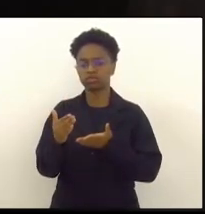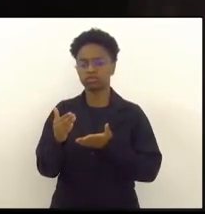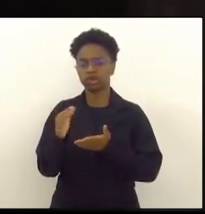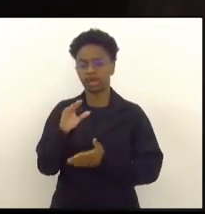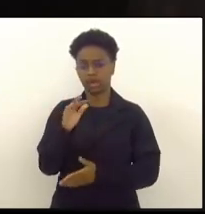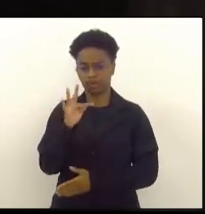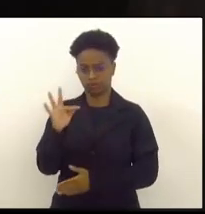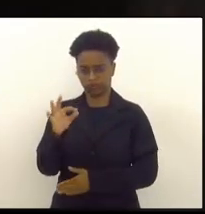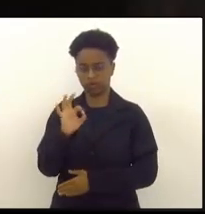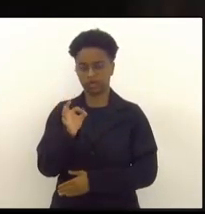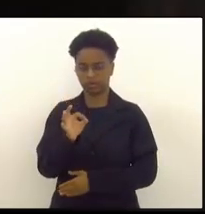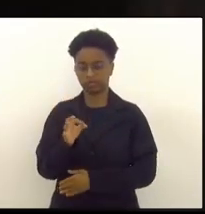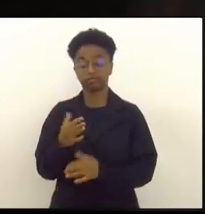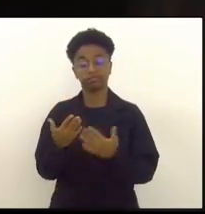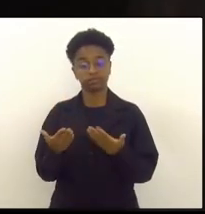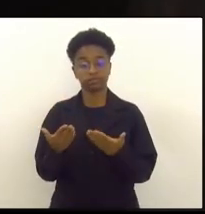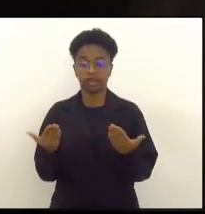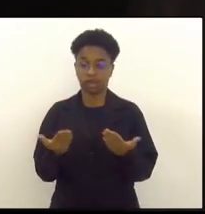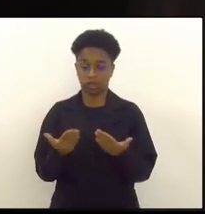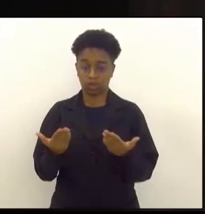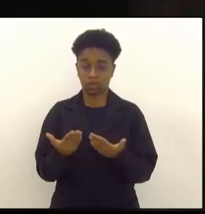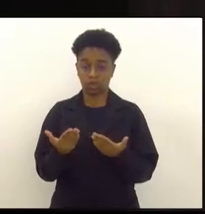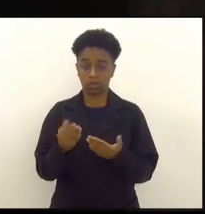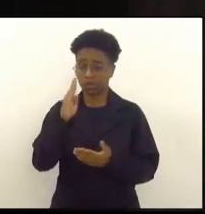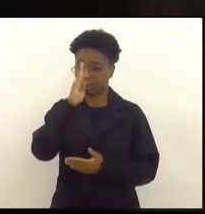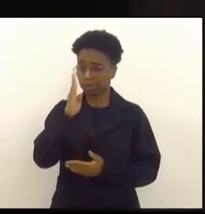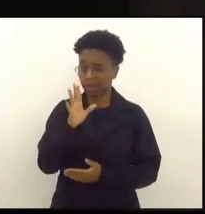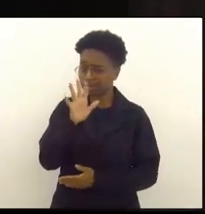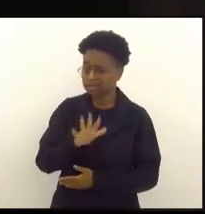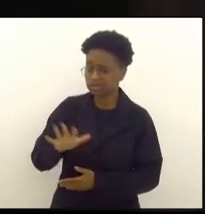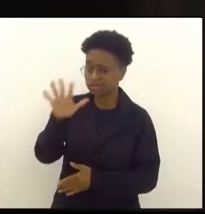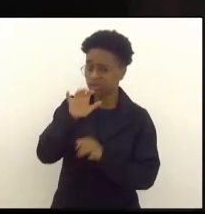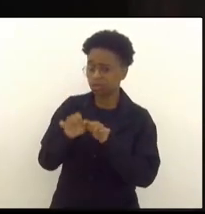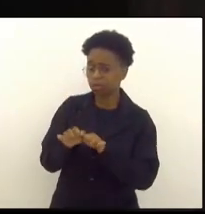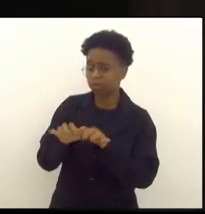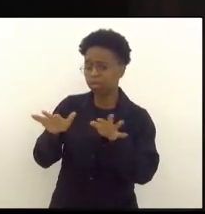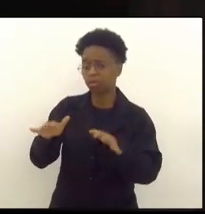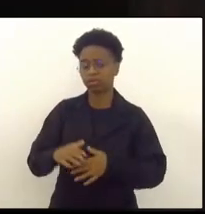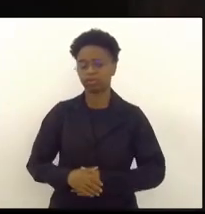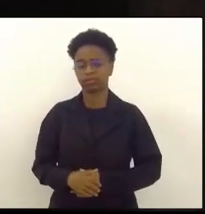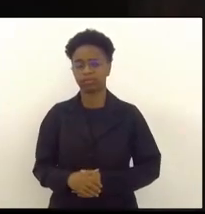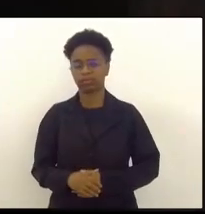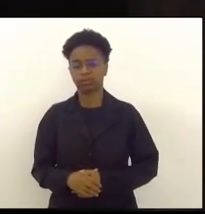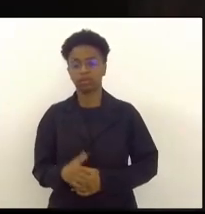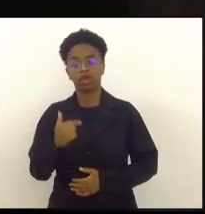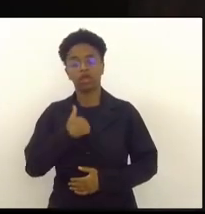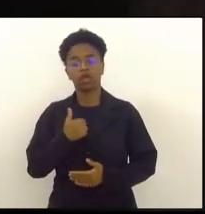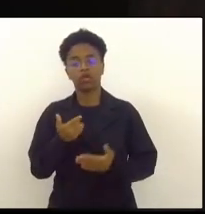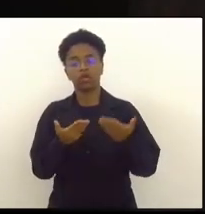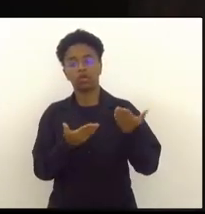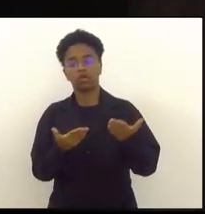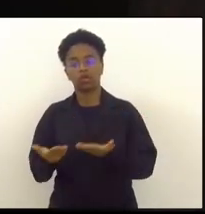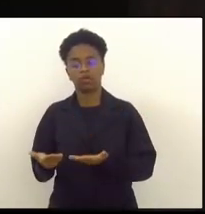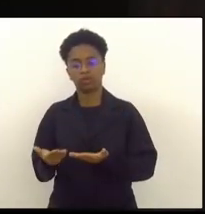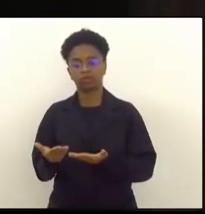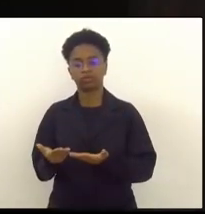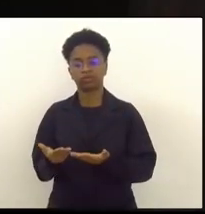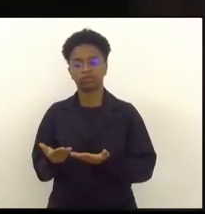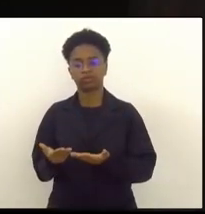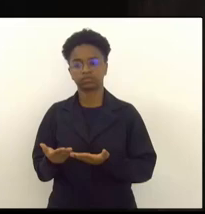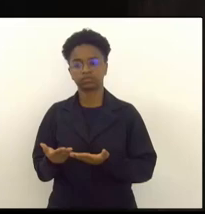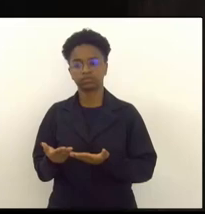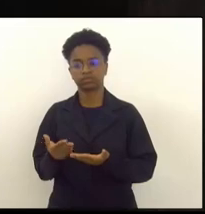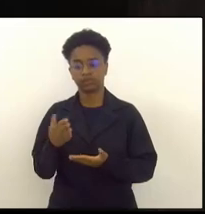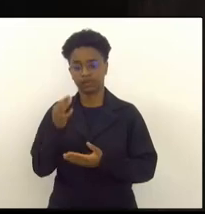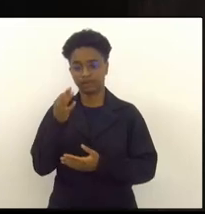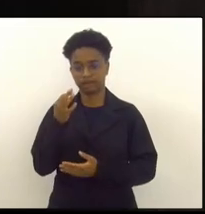em Cabo Frio. Agora está o Brasil todo. Mas eu estava eu convidei a